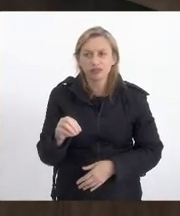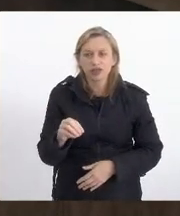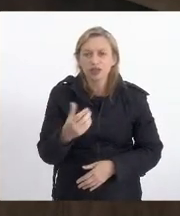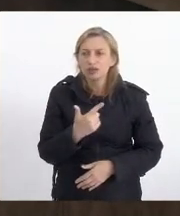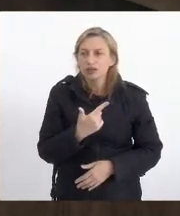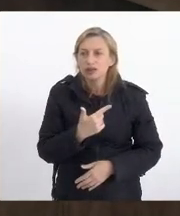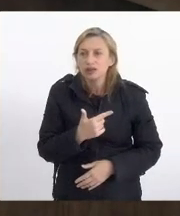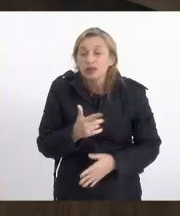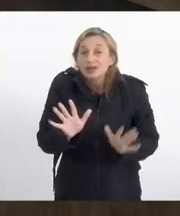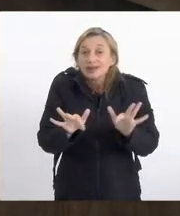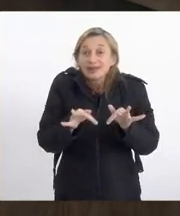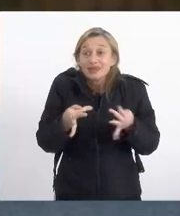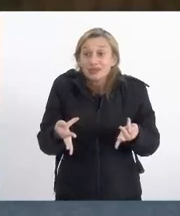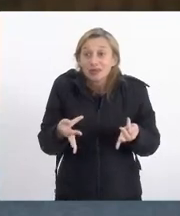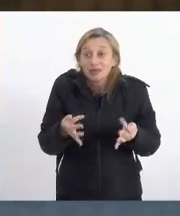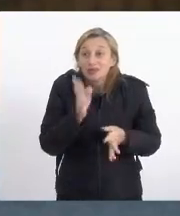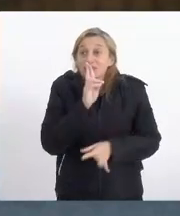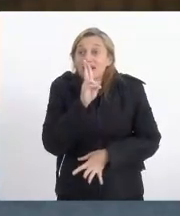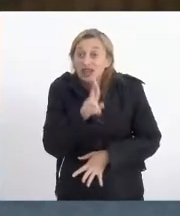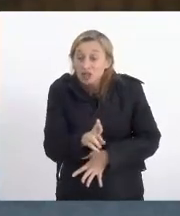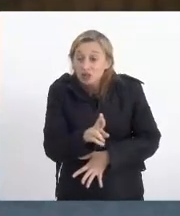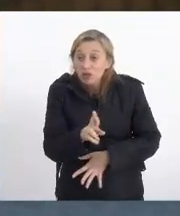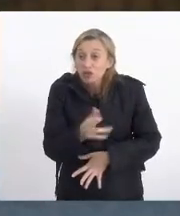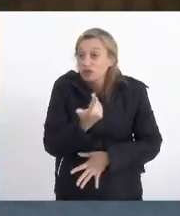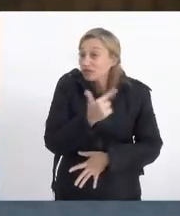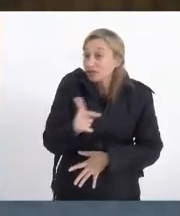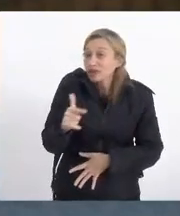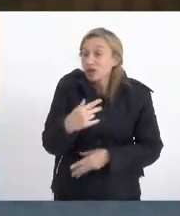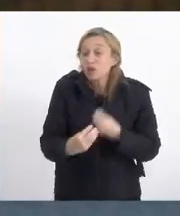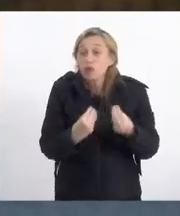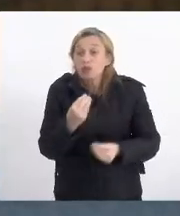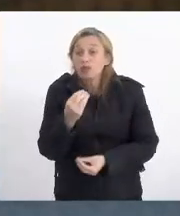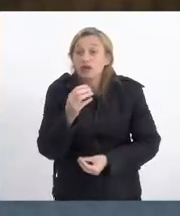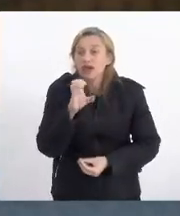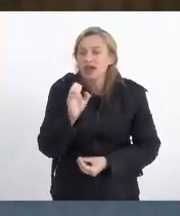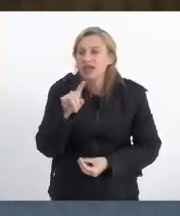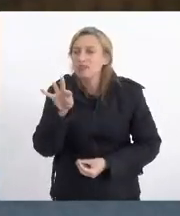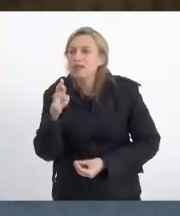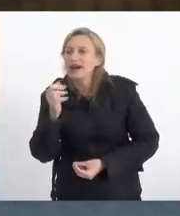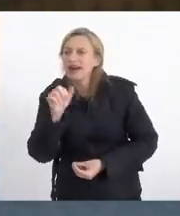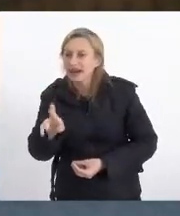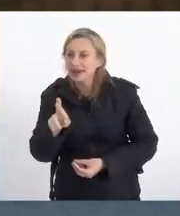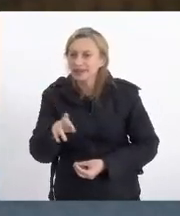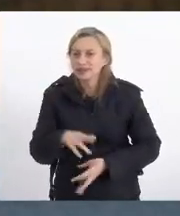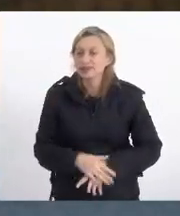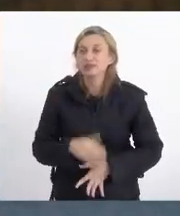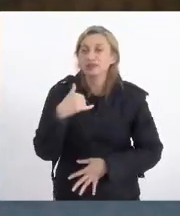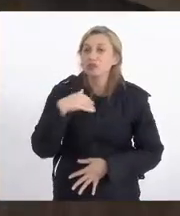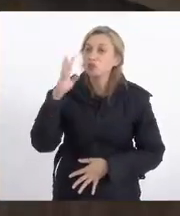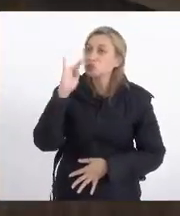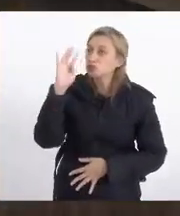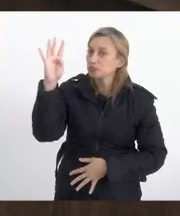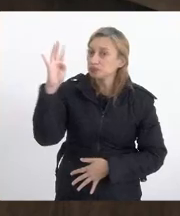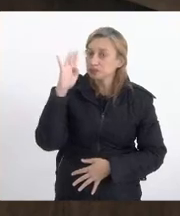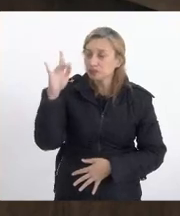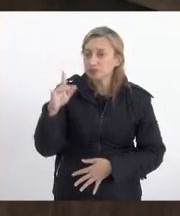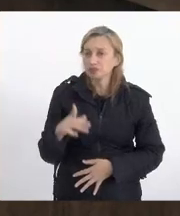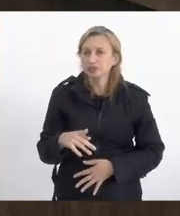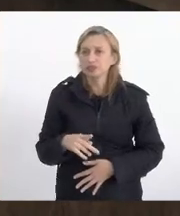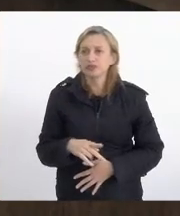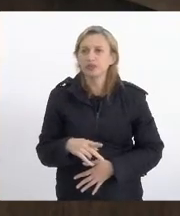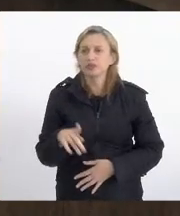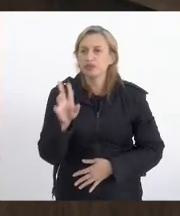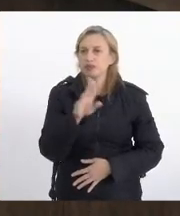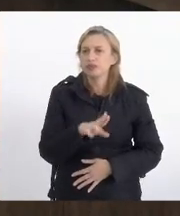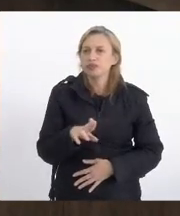não, simplesmente pela resposta que não há como equiparar. Meu sonho é que o ditado que é utilizado